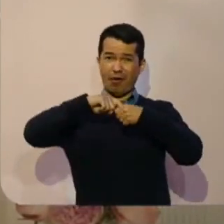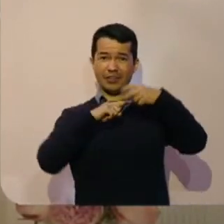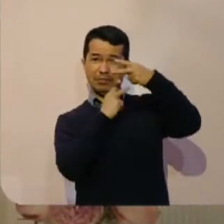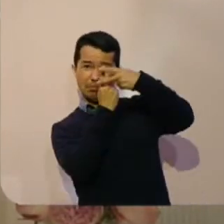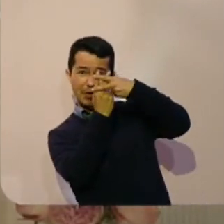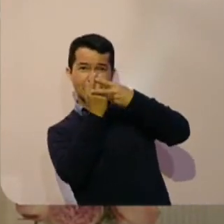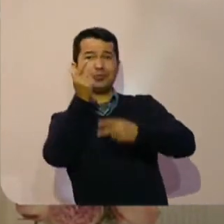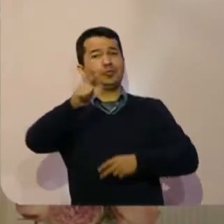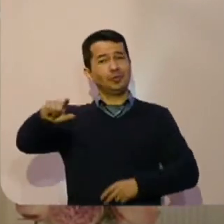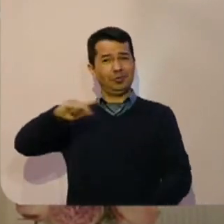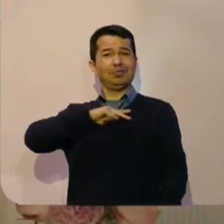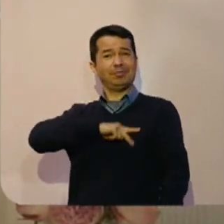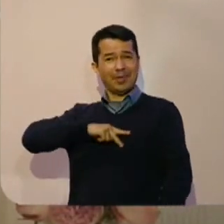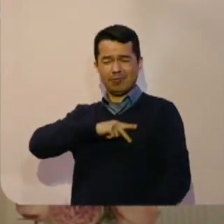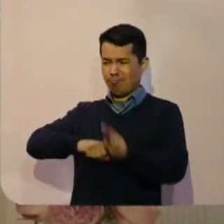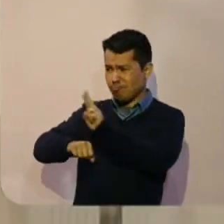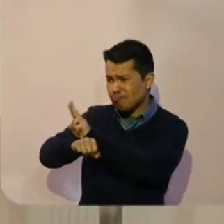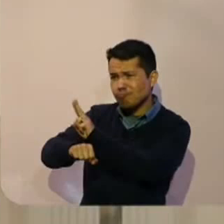manhã.